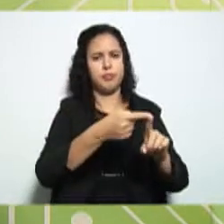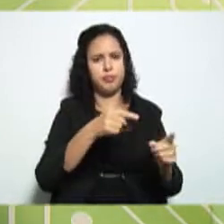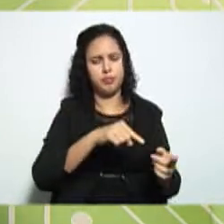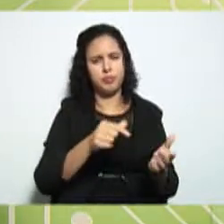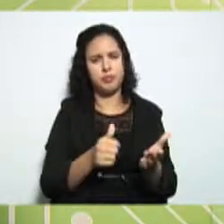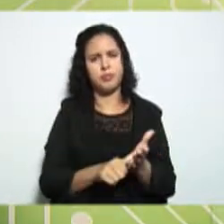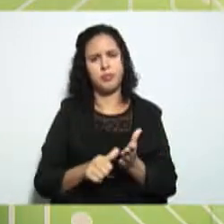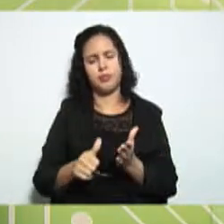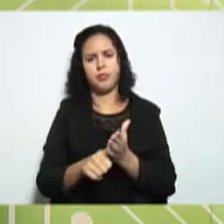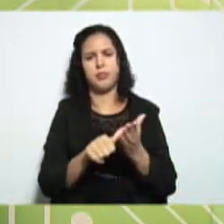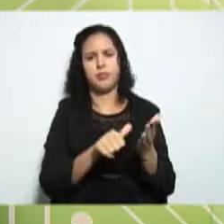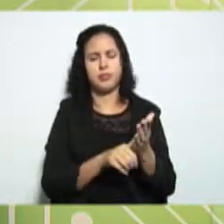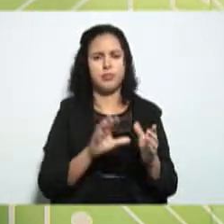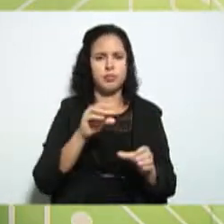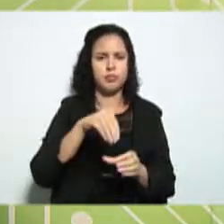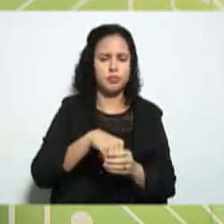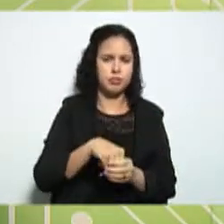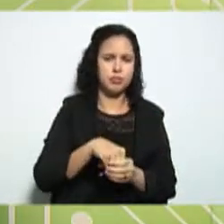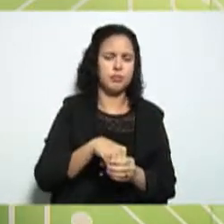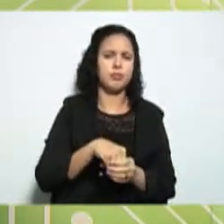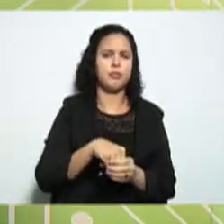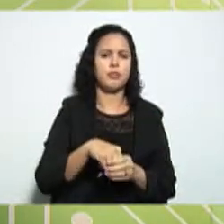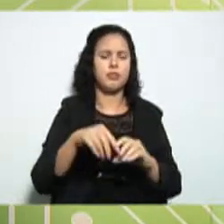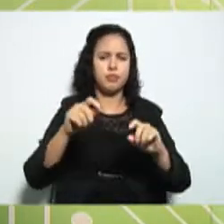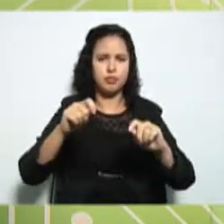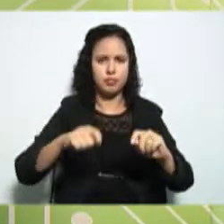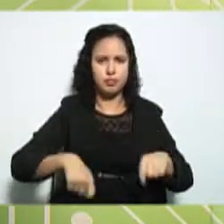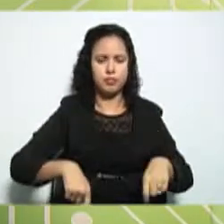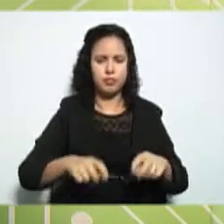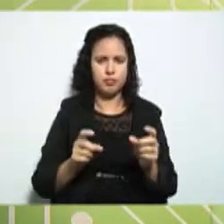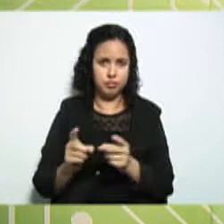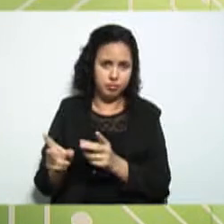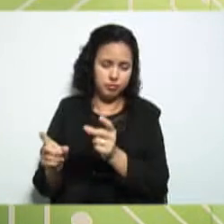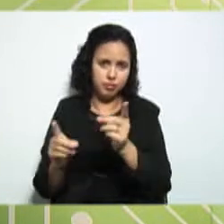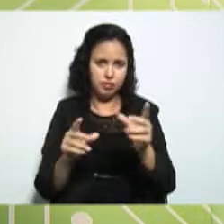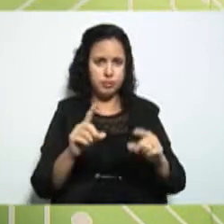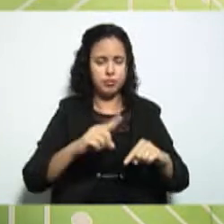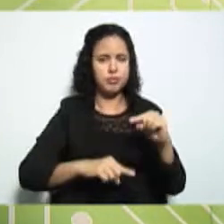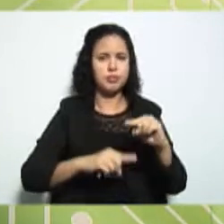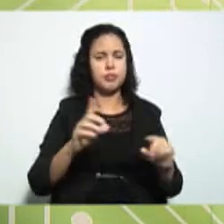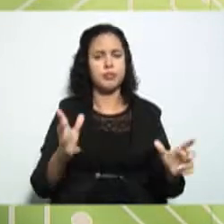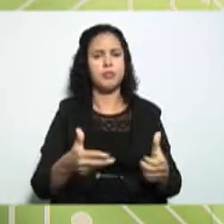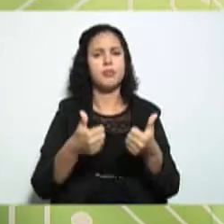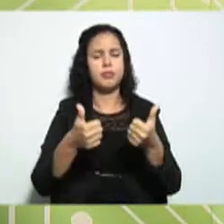vai estar então inserido nesse contexto que vai permitir que ele venda um produto melhor.